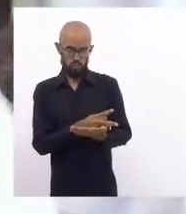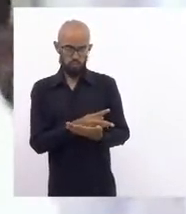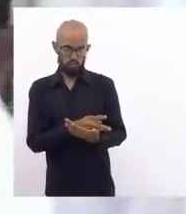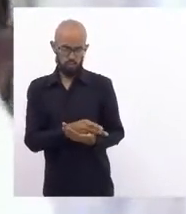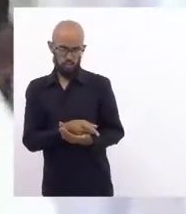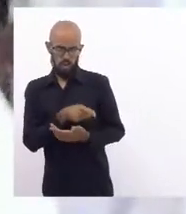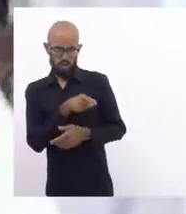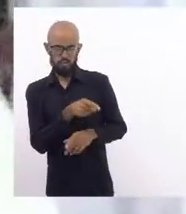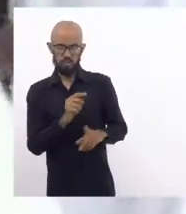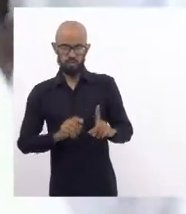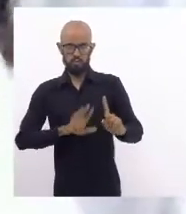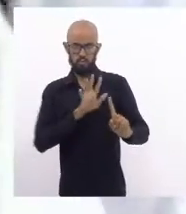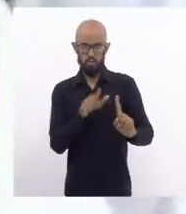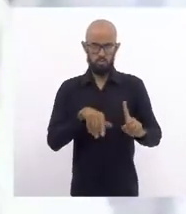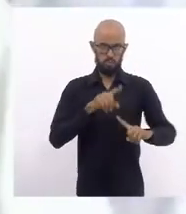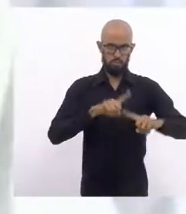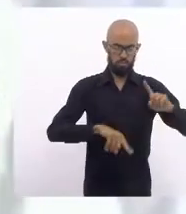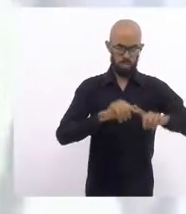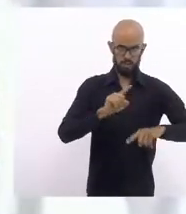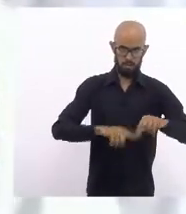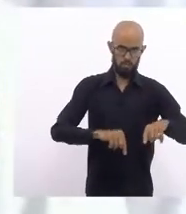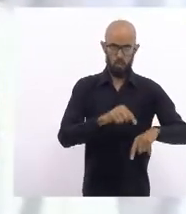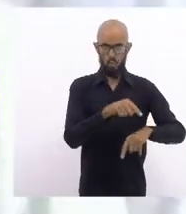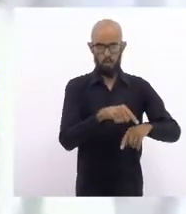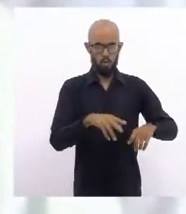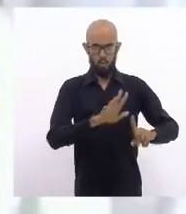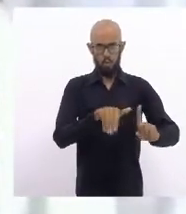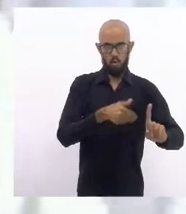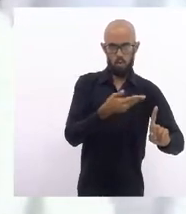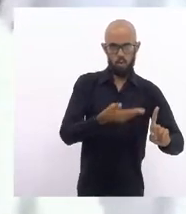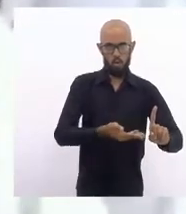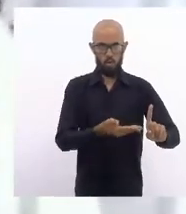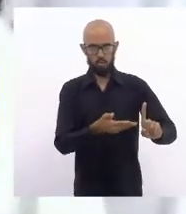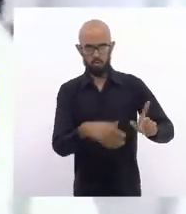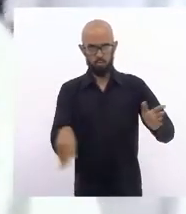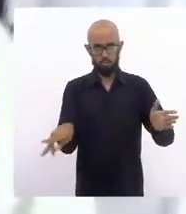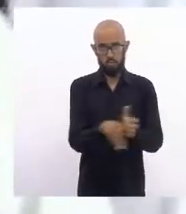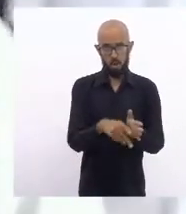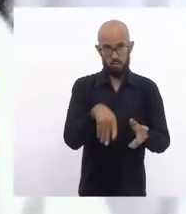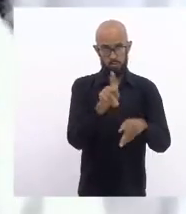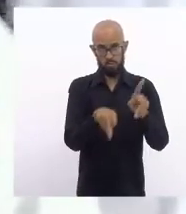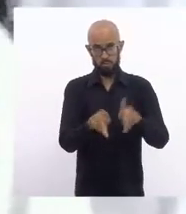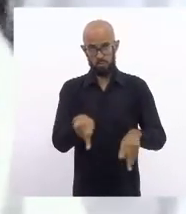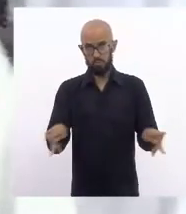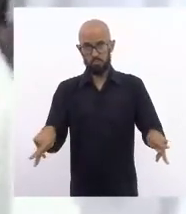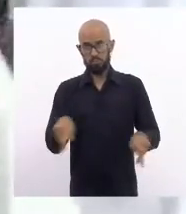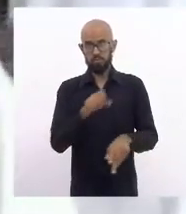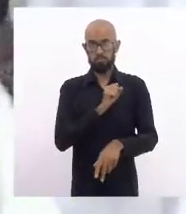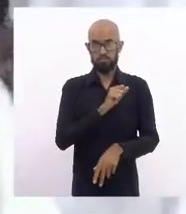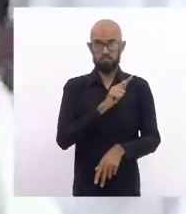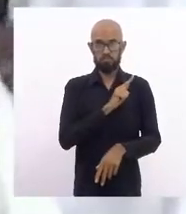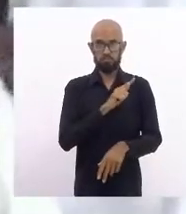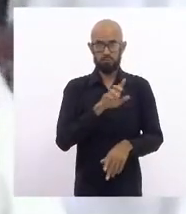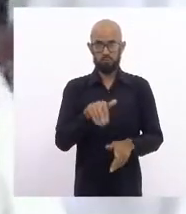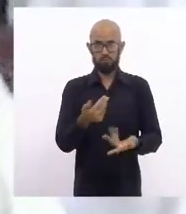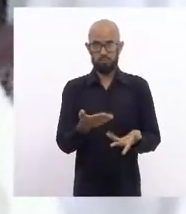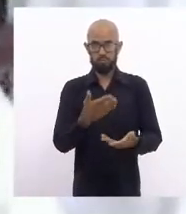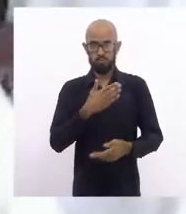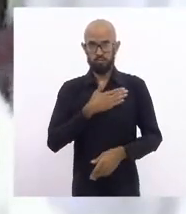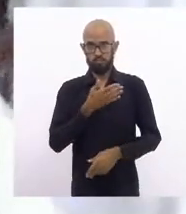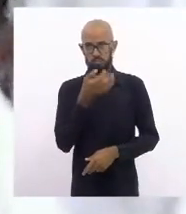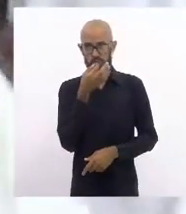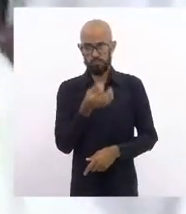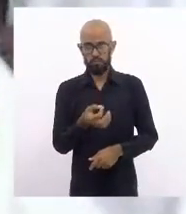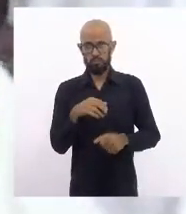um patrimônio que pertence à população, aos moradores, então eu acho que tem